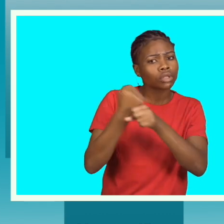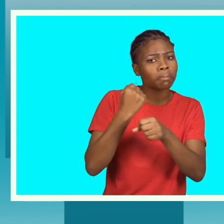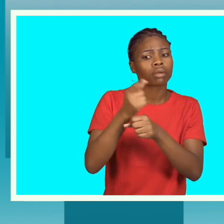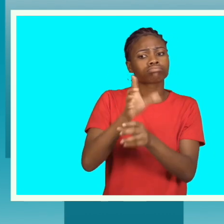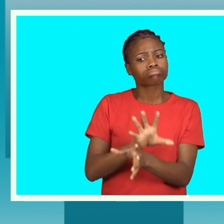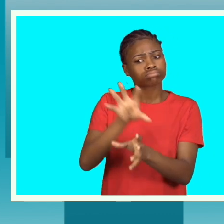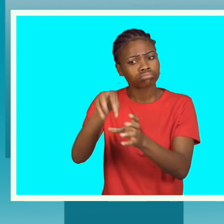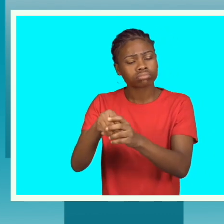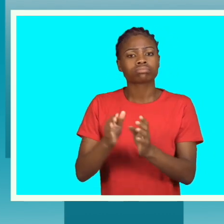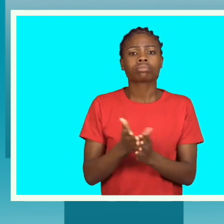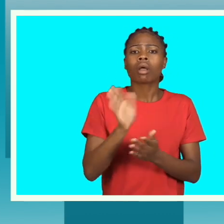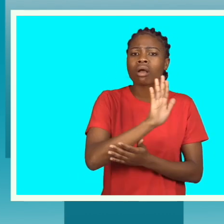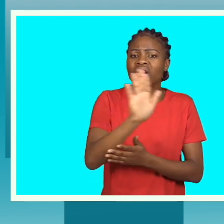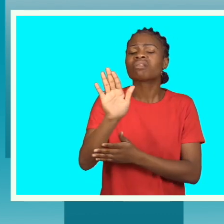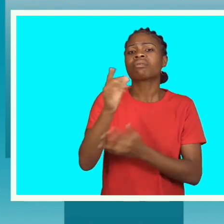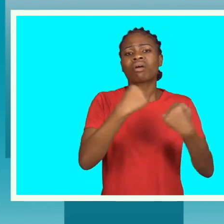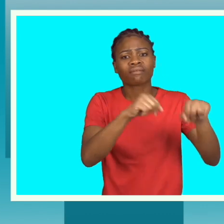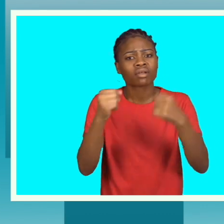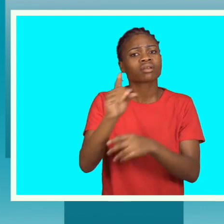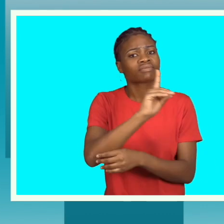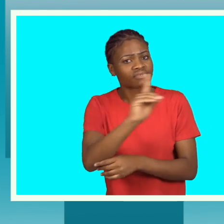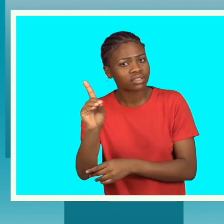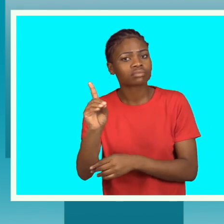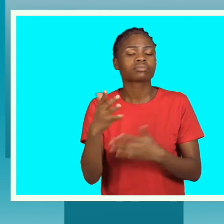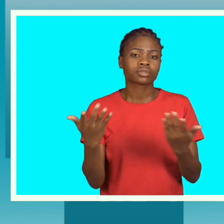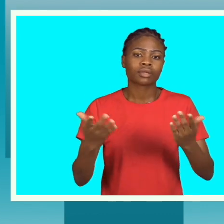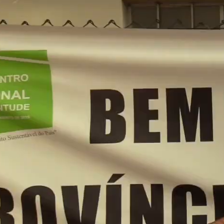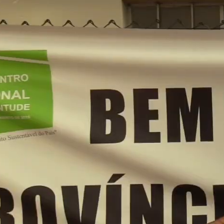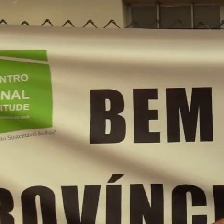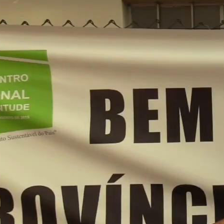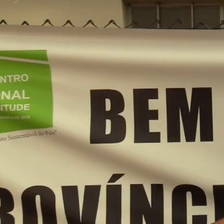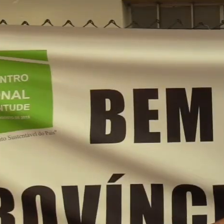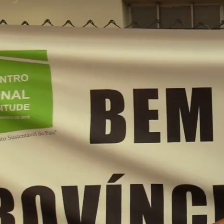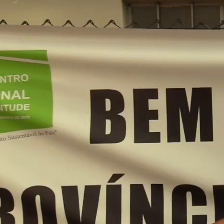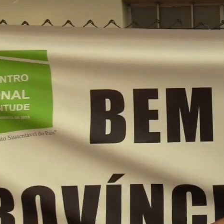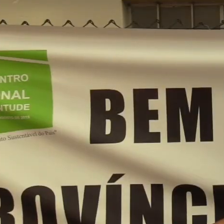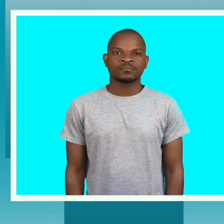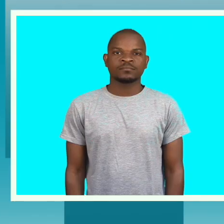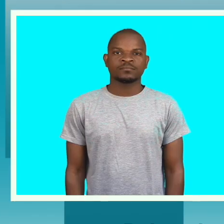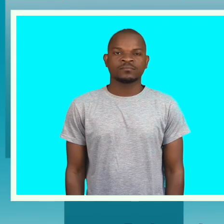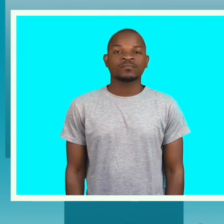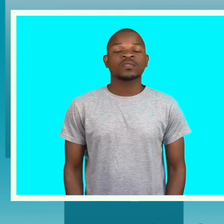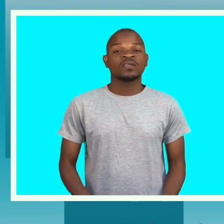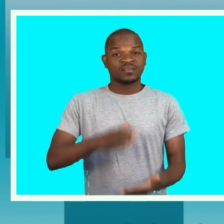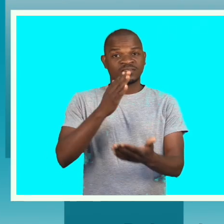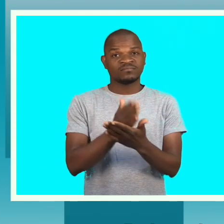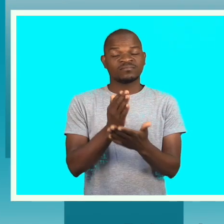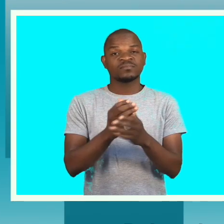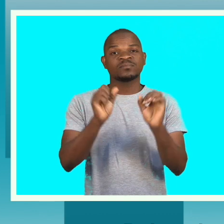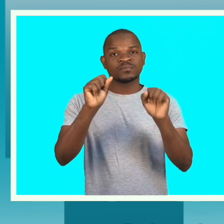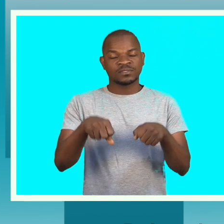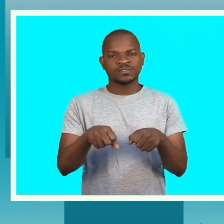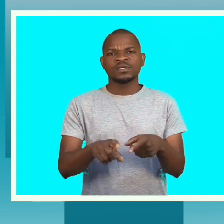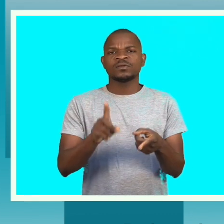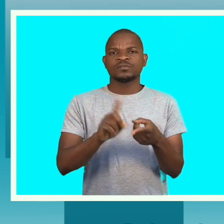asseguraram que estão a trabalhar para garantir a inclusão de jovens com deficiência nas suas atividades. O facto é uma realidade e o